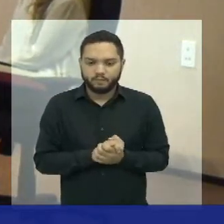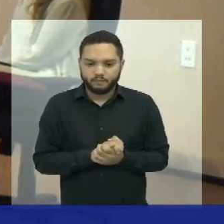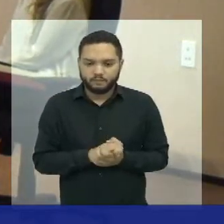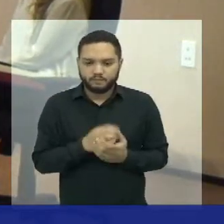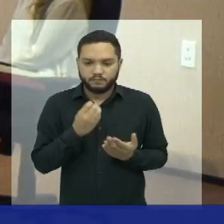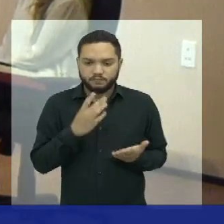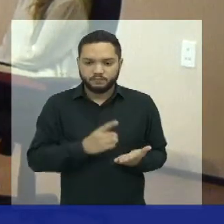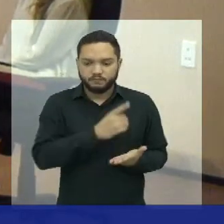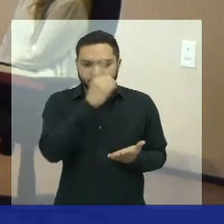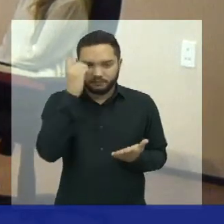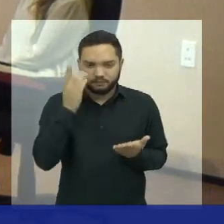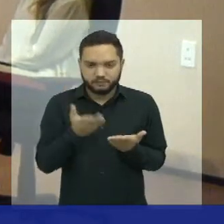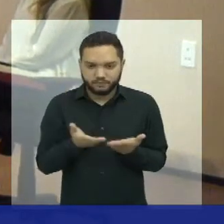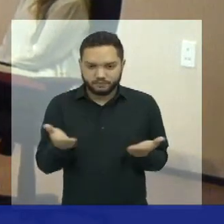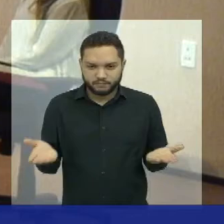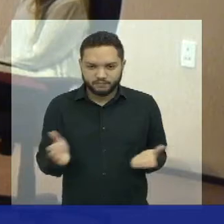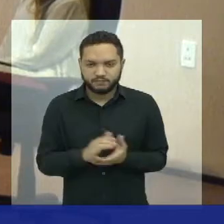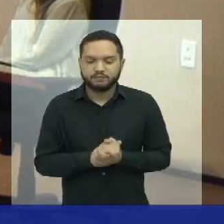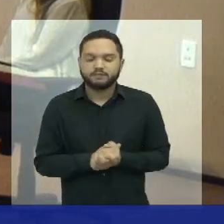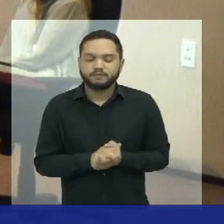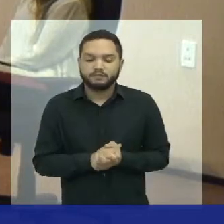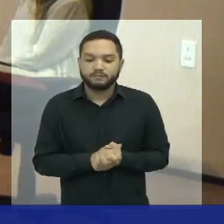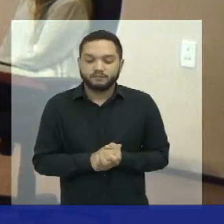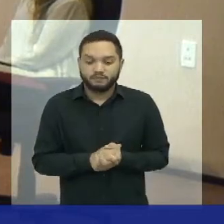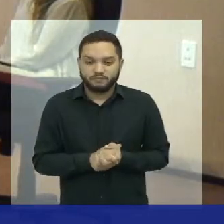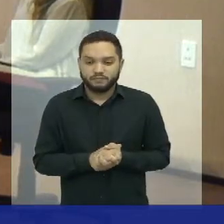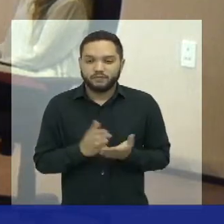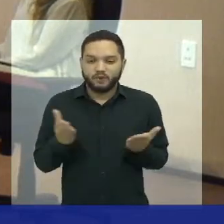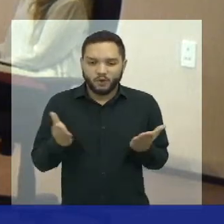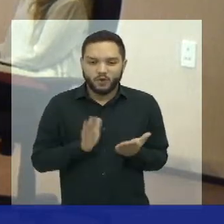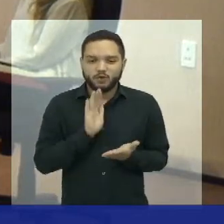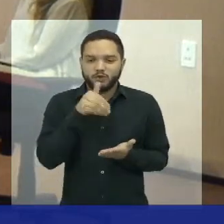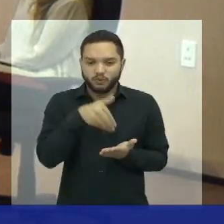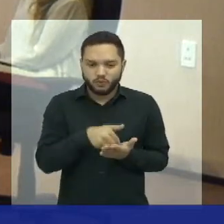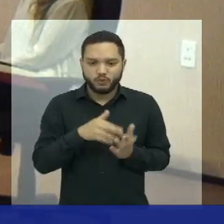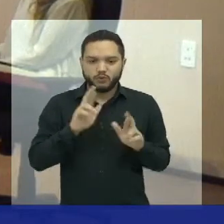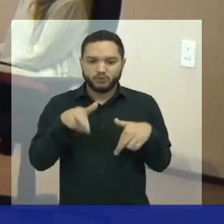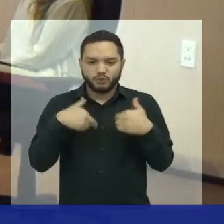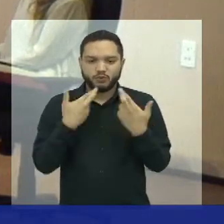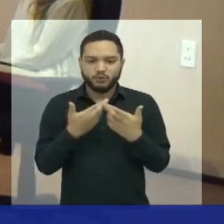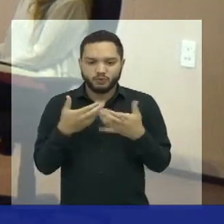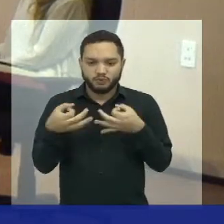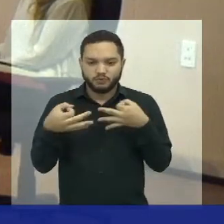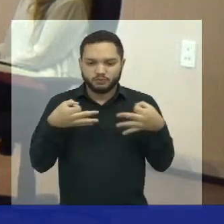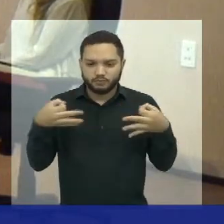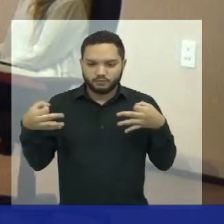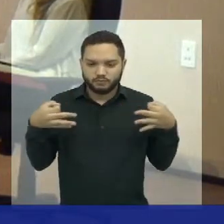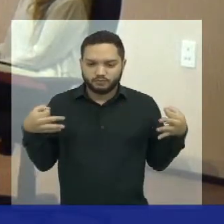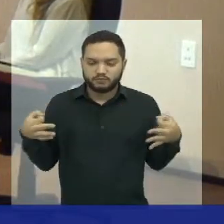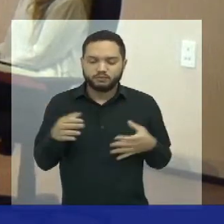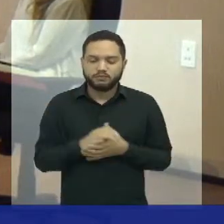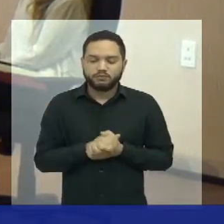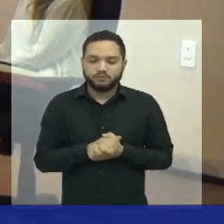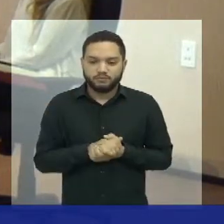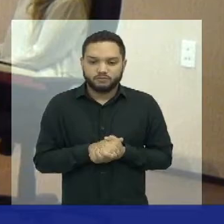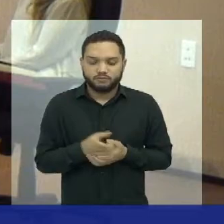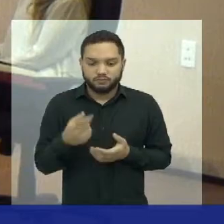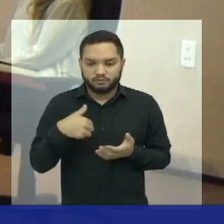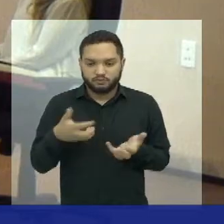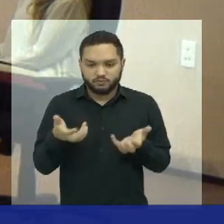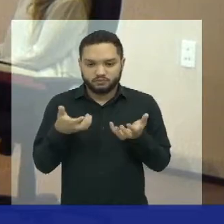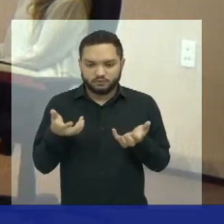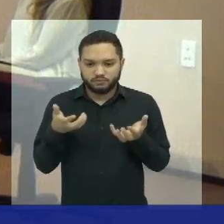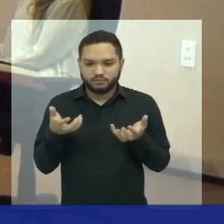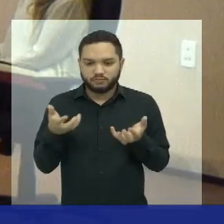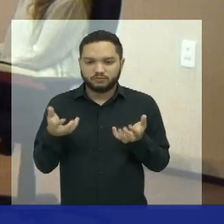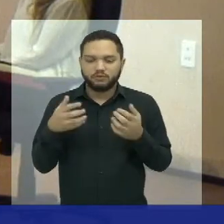Bom dia. Hoje estamos fechando aqui o ciclo, né, de audiências públicas. Esperamos que tudo que